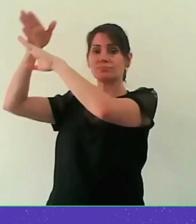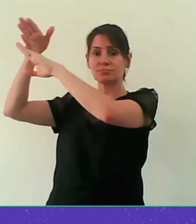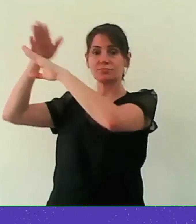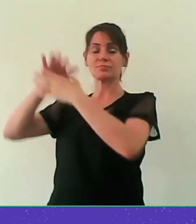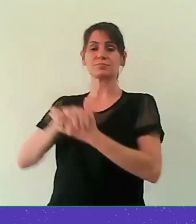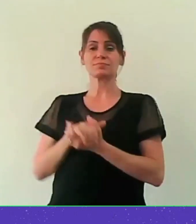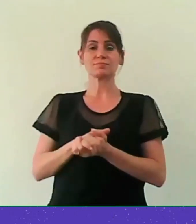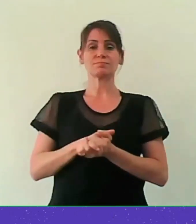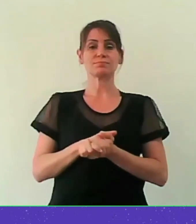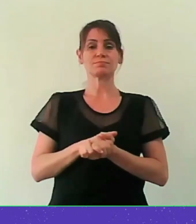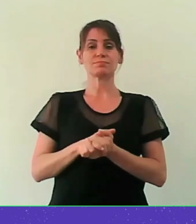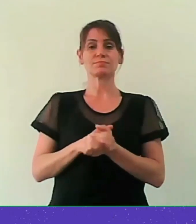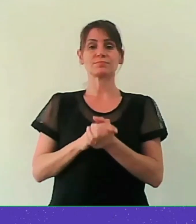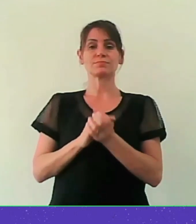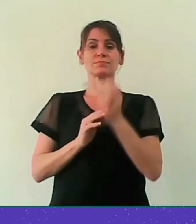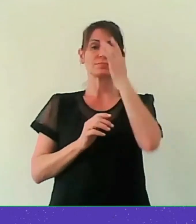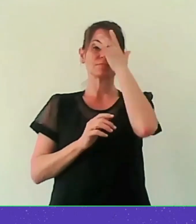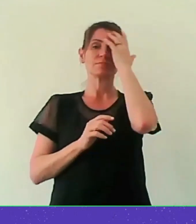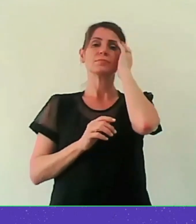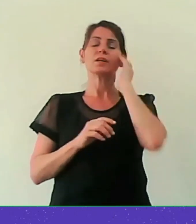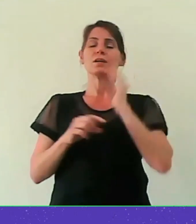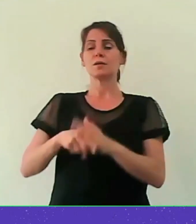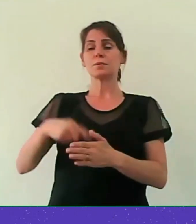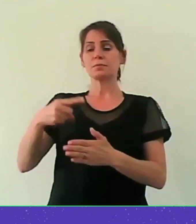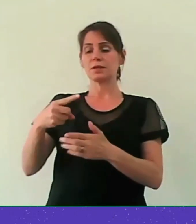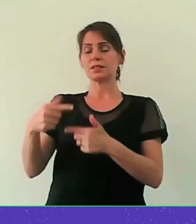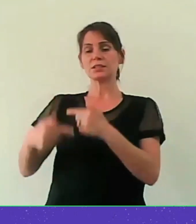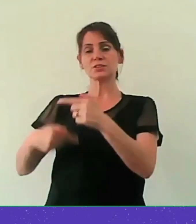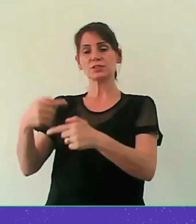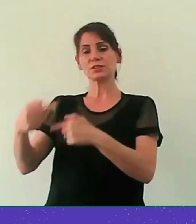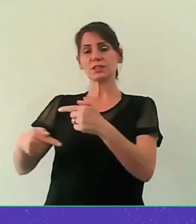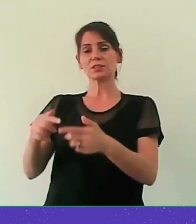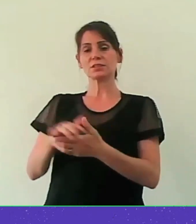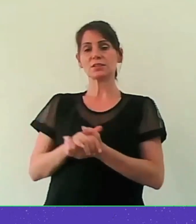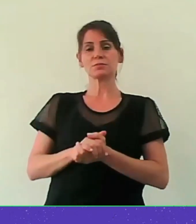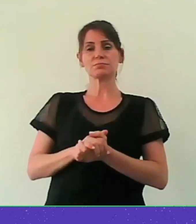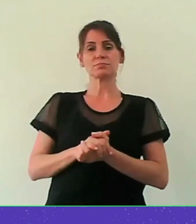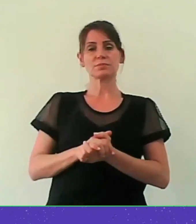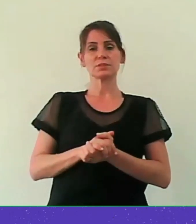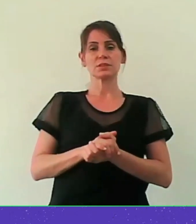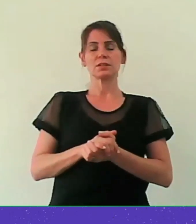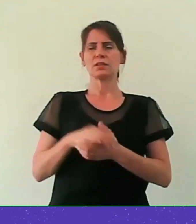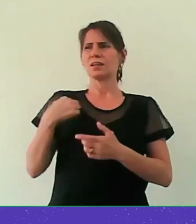Os da primeira geração, como eu, não precisa se desesperar,